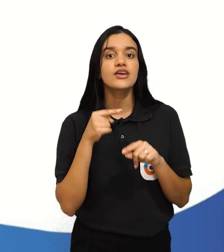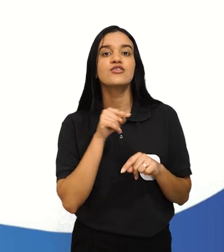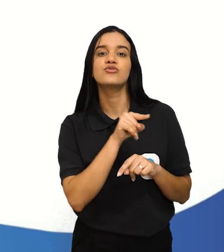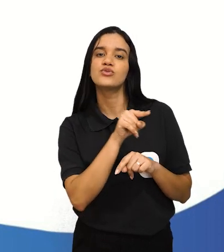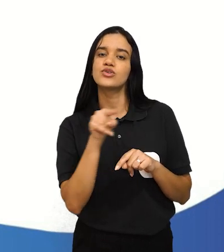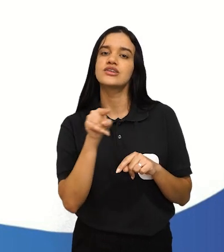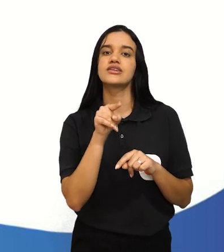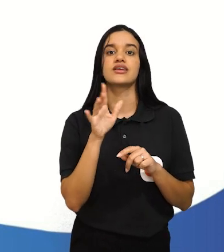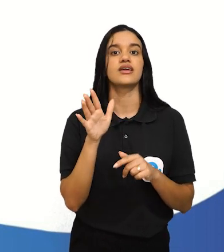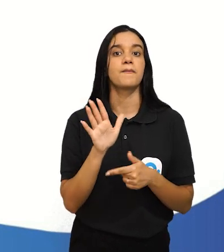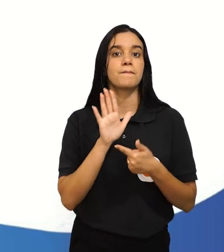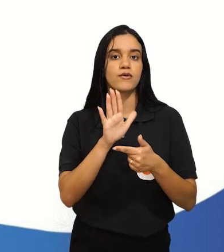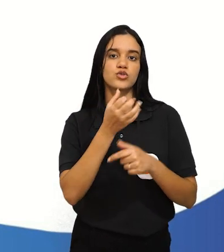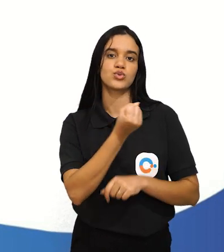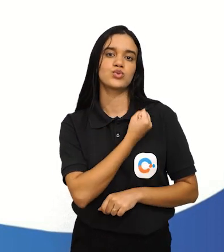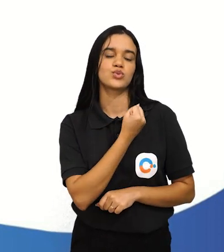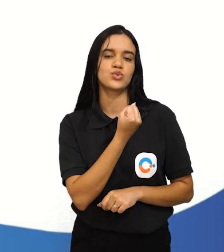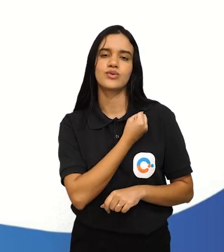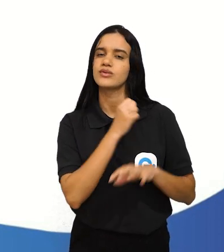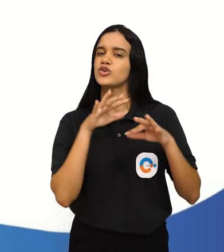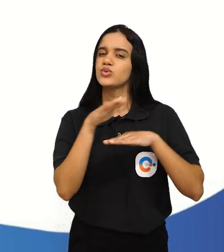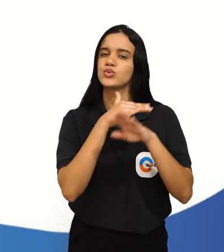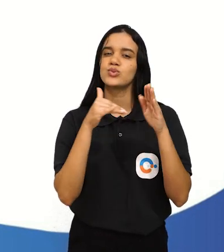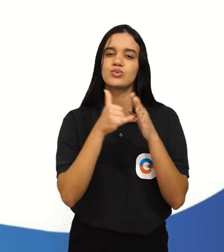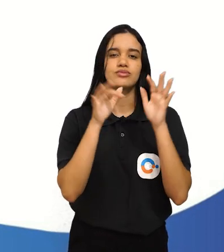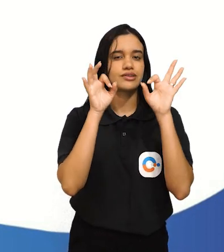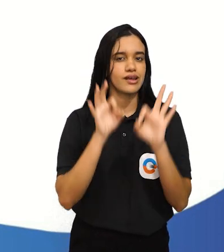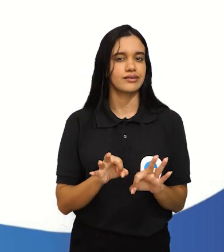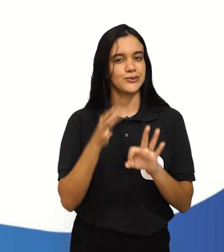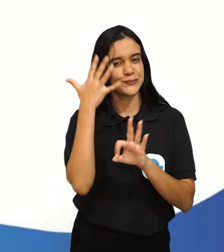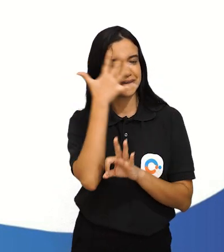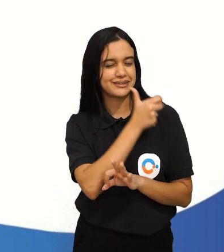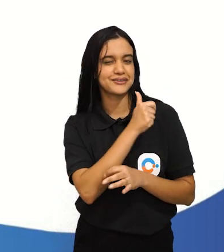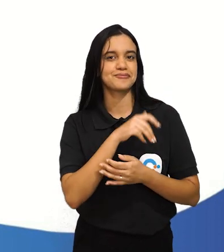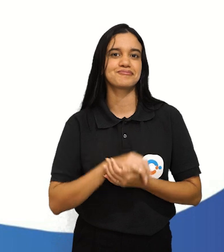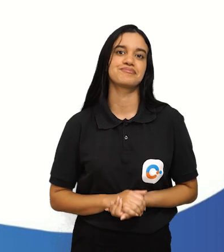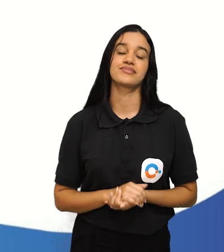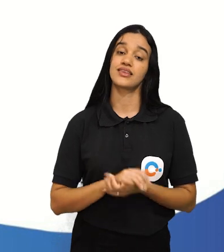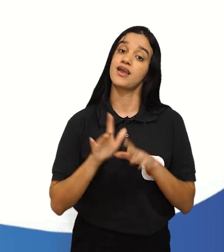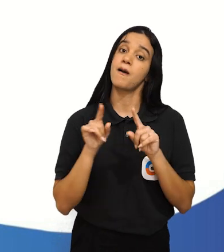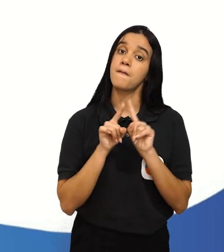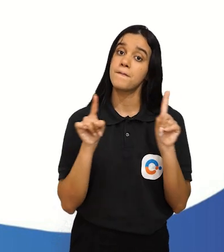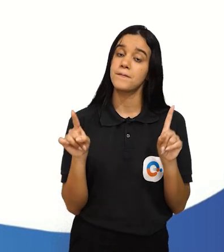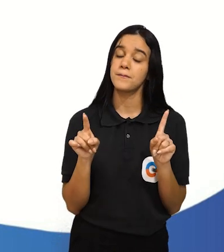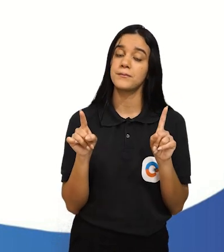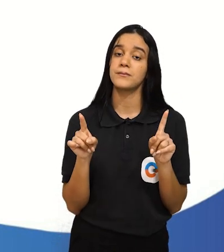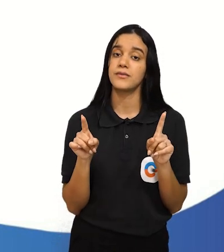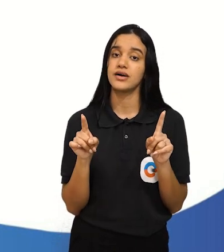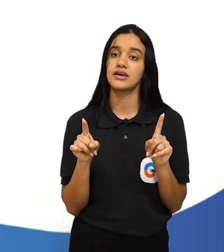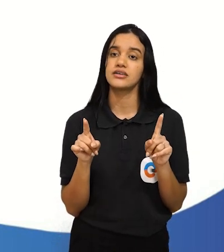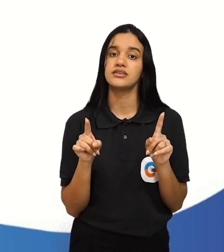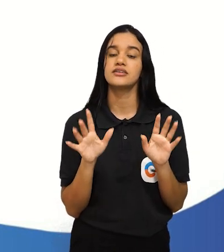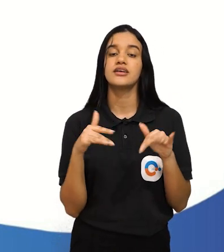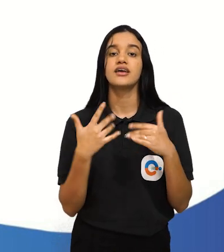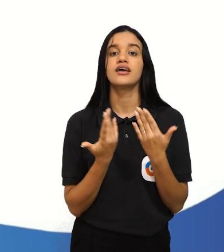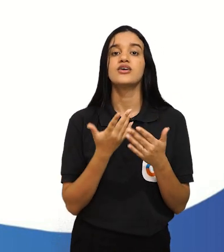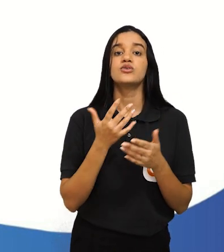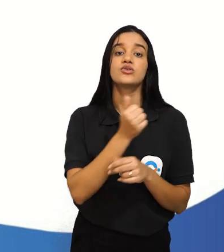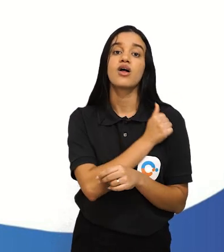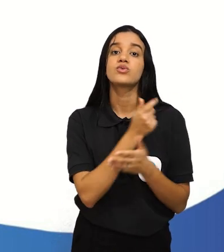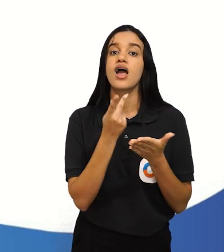vocês colocam os números já fica já tudo certinho bonitinho mas o que é que muitos acabam